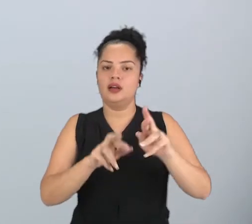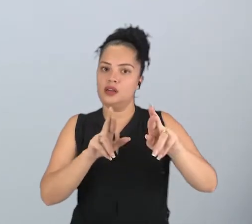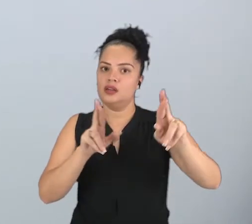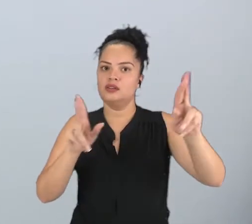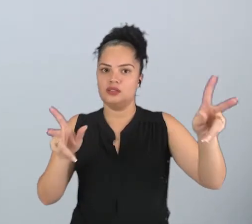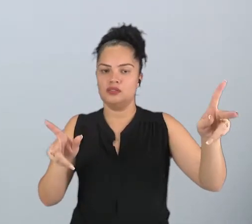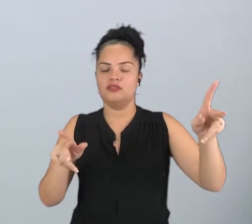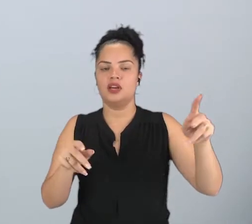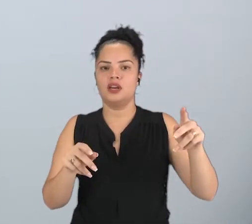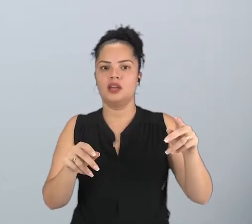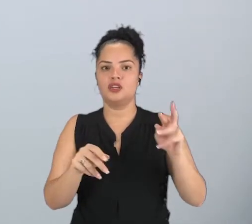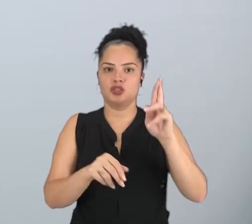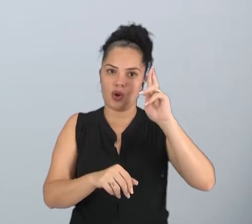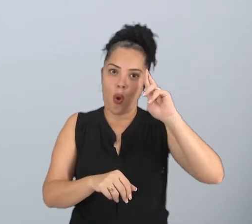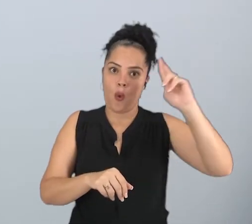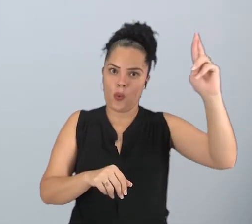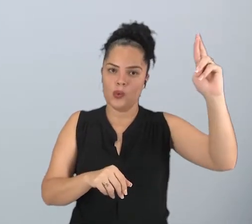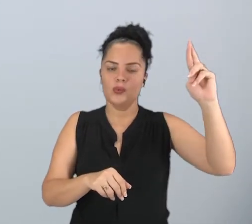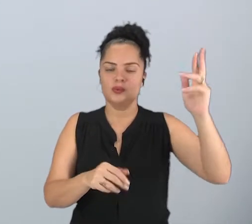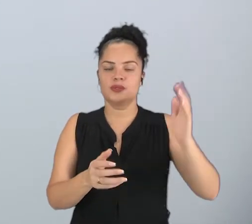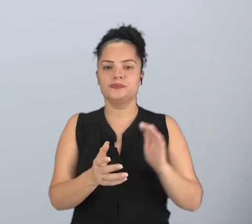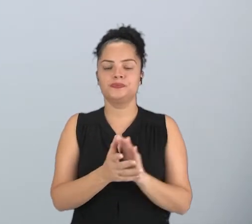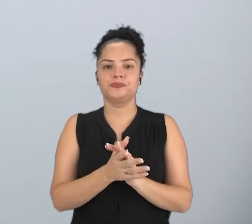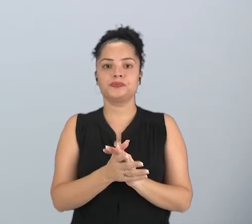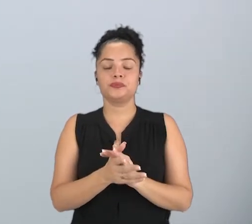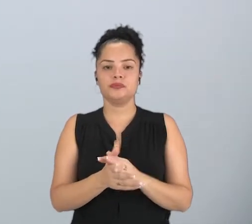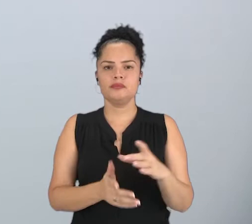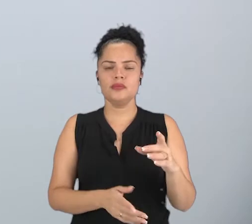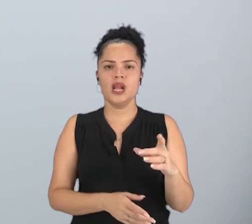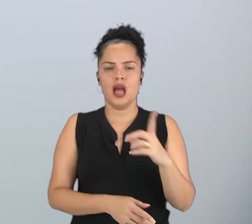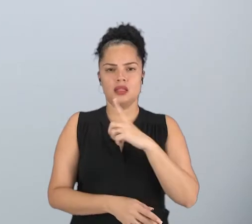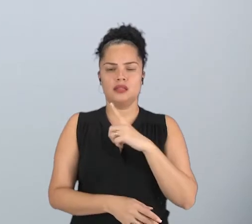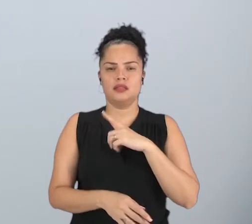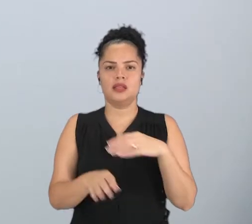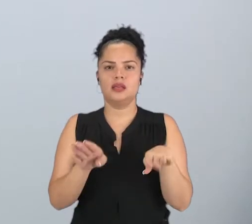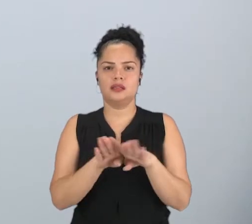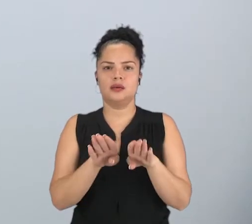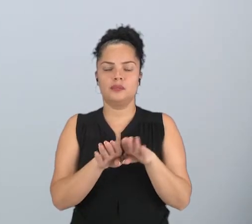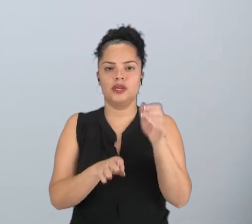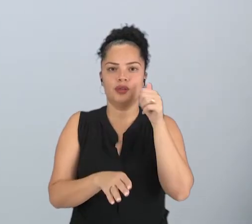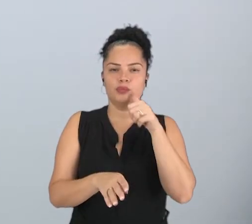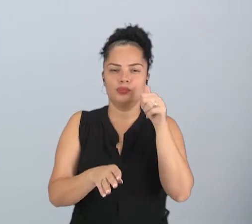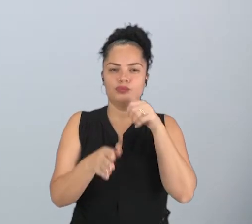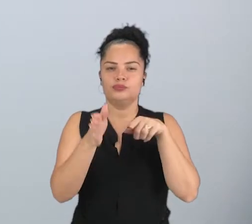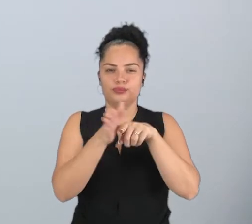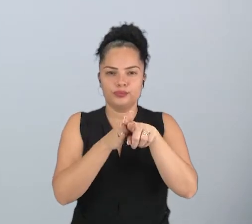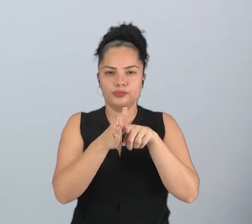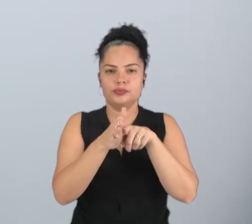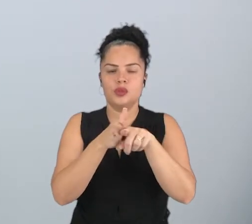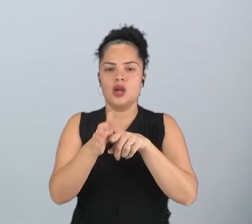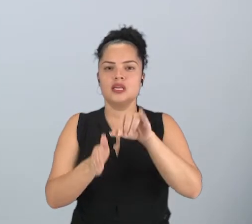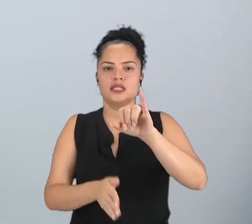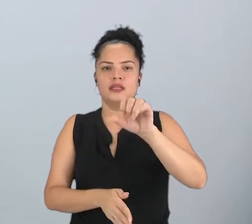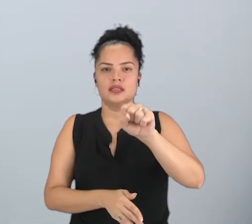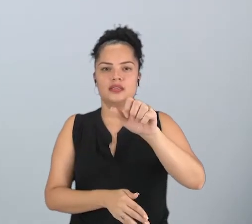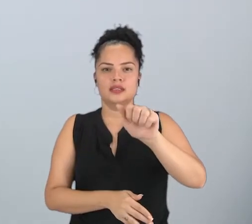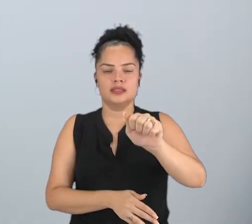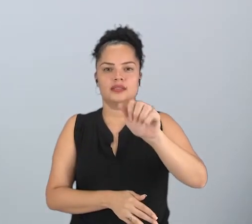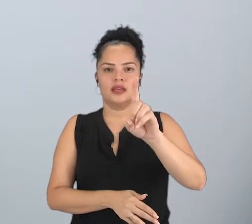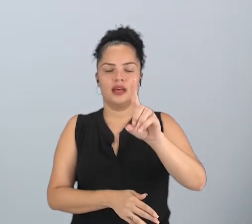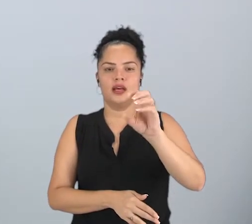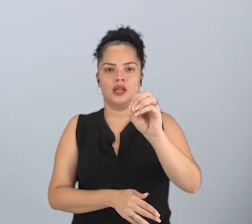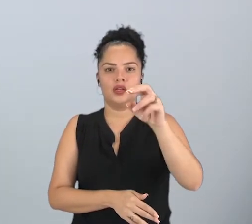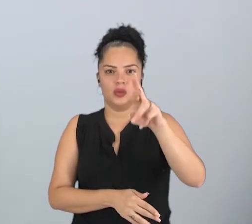balés russos, né? E eu tenho uma artista que é uma estudiosa super importante, que é Isadora